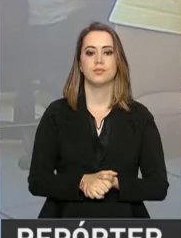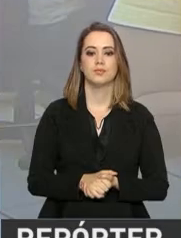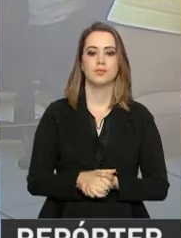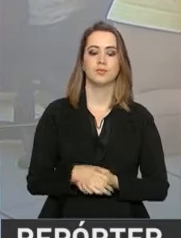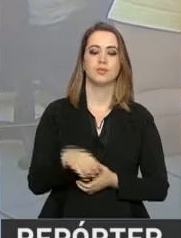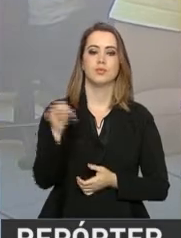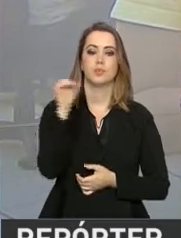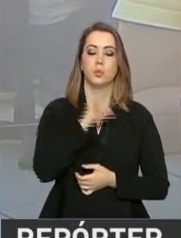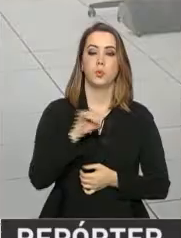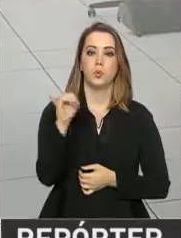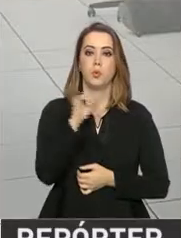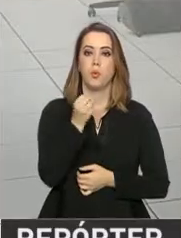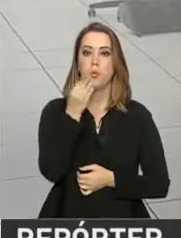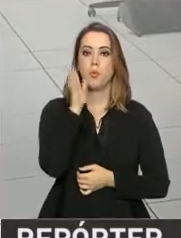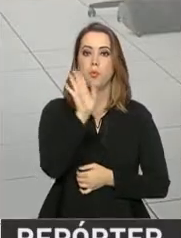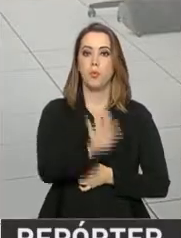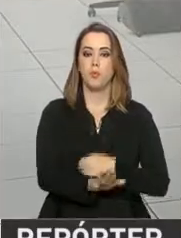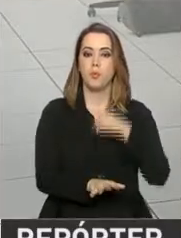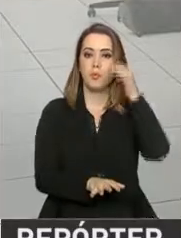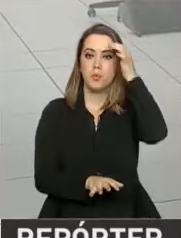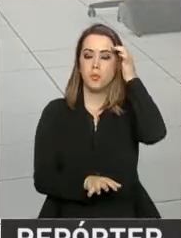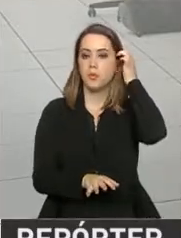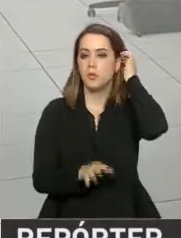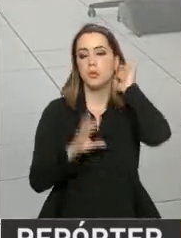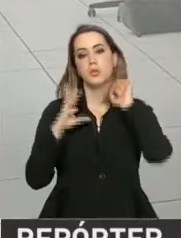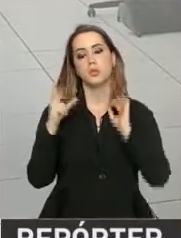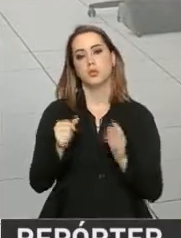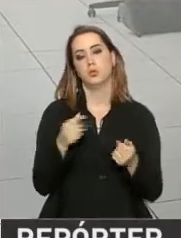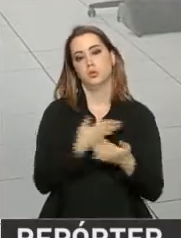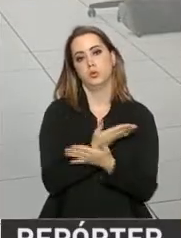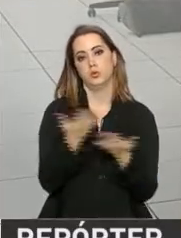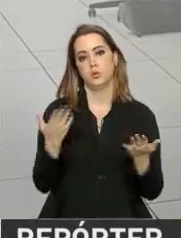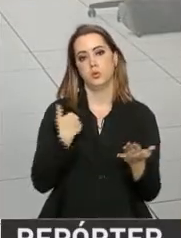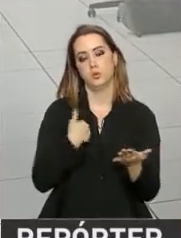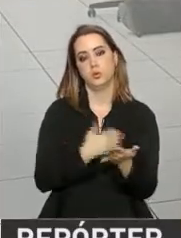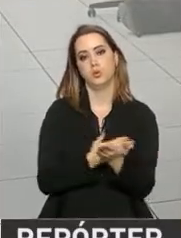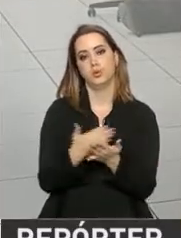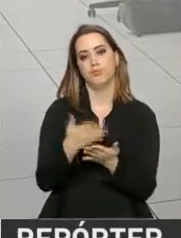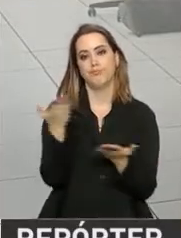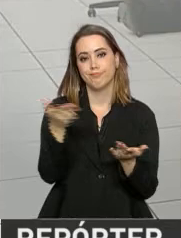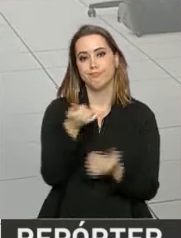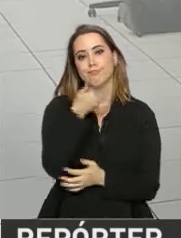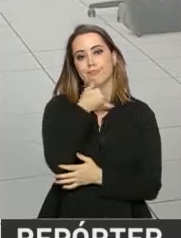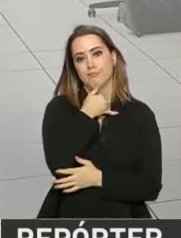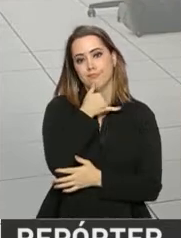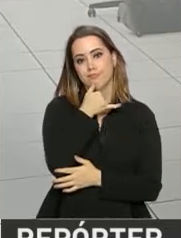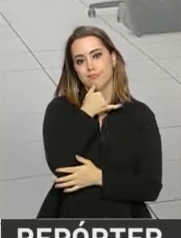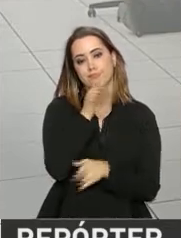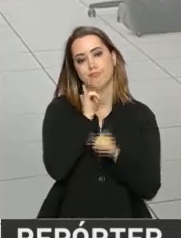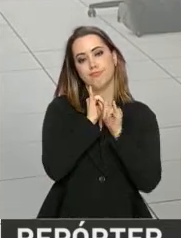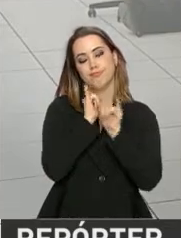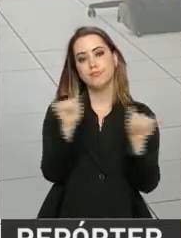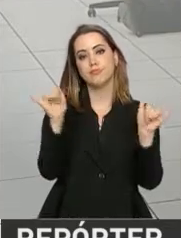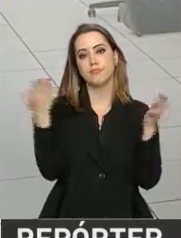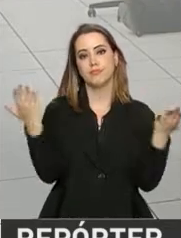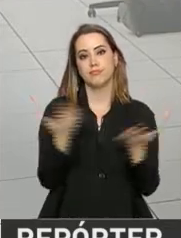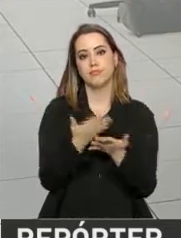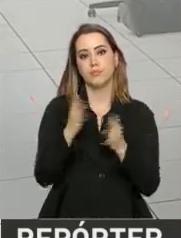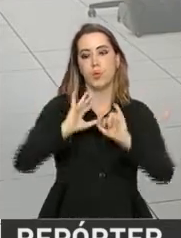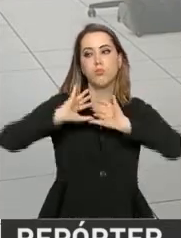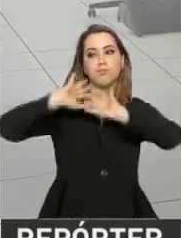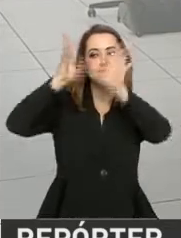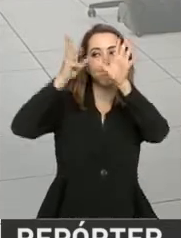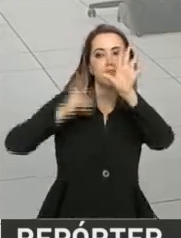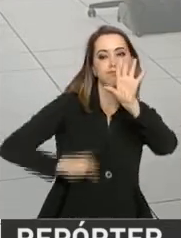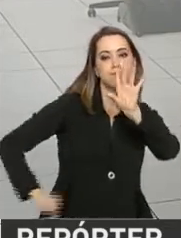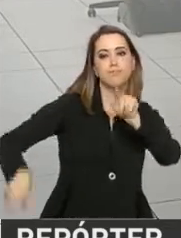Olá, José Luiz. Boa tarde. Boa tarde a todos. A gente começa com essa notícia triste aí no vôlei de praia há pouco. Larissa e